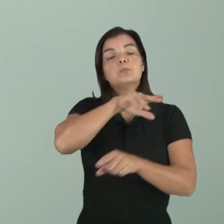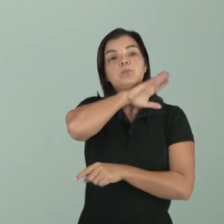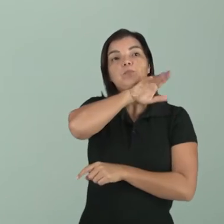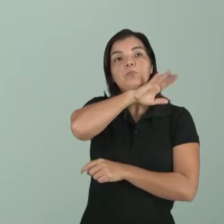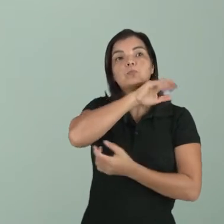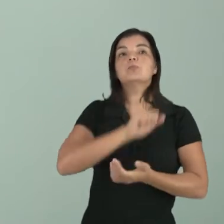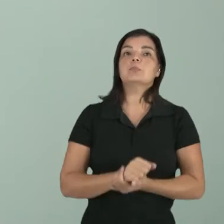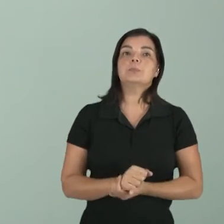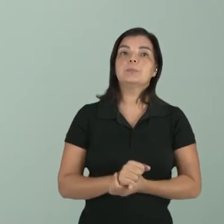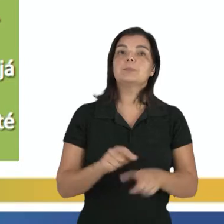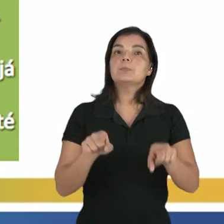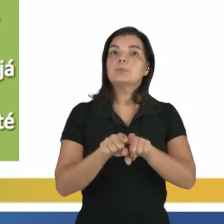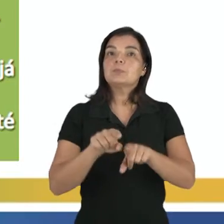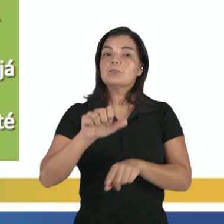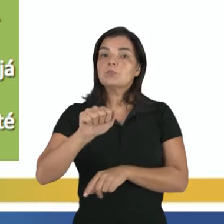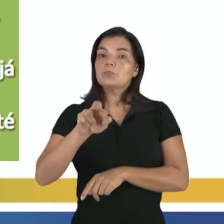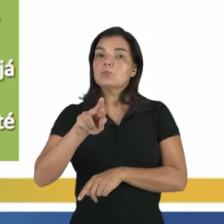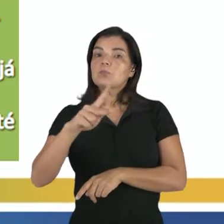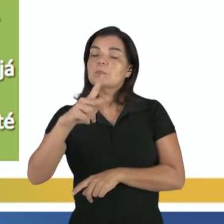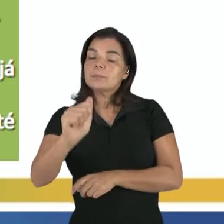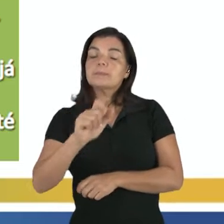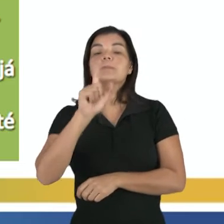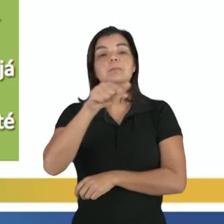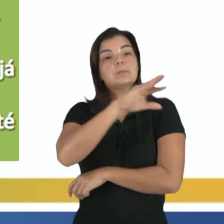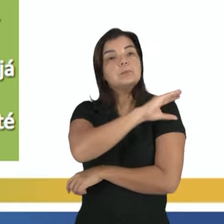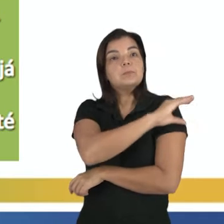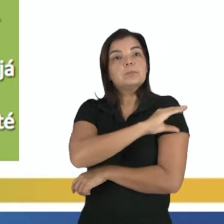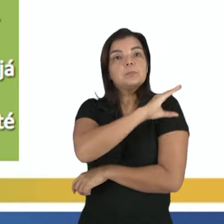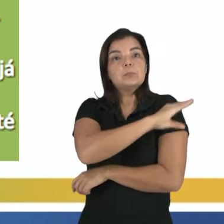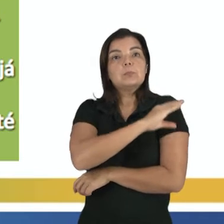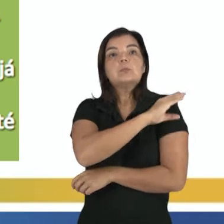E essa ARPA ela é coordenada, né,